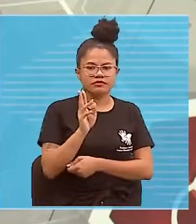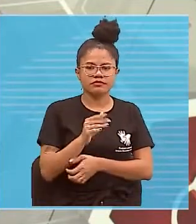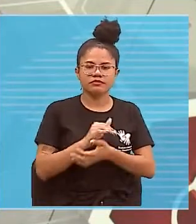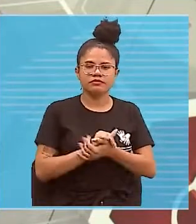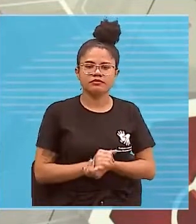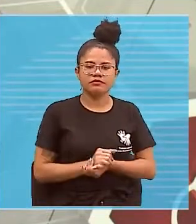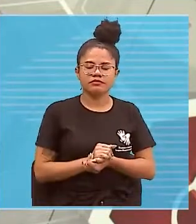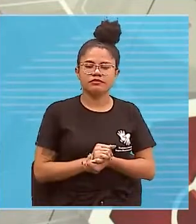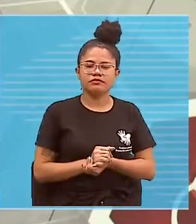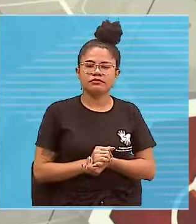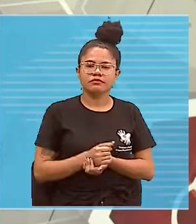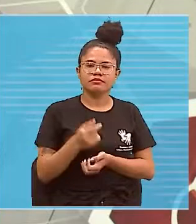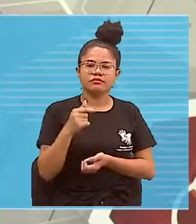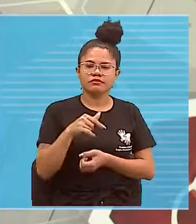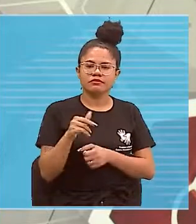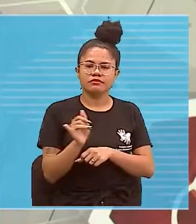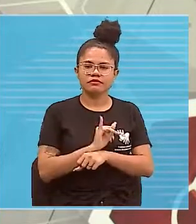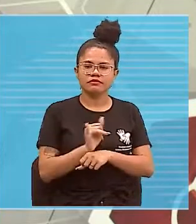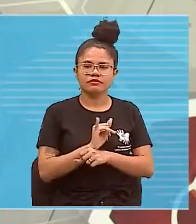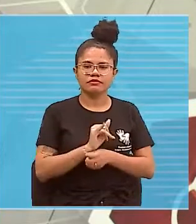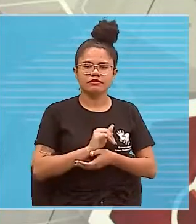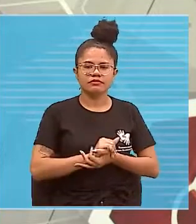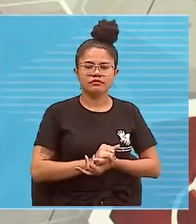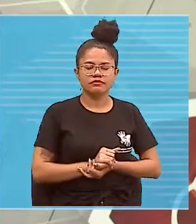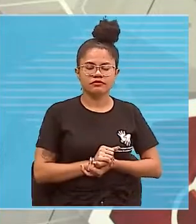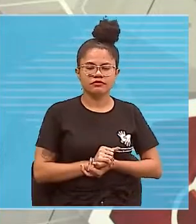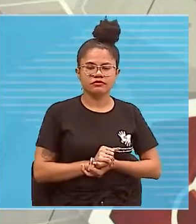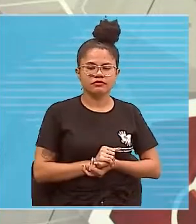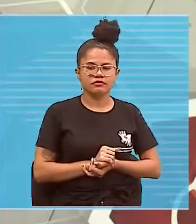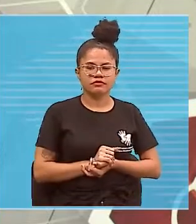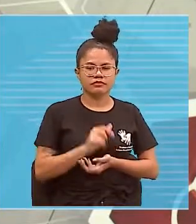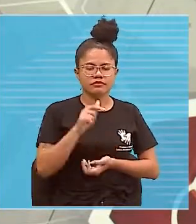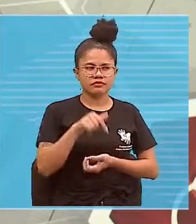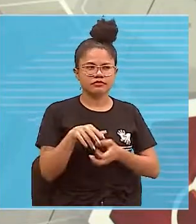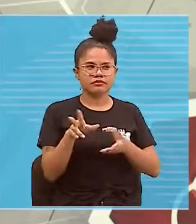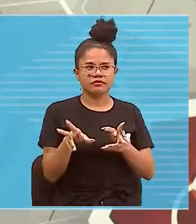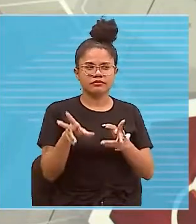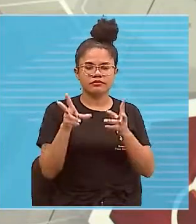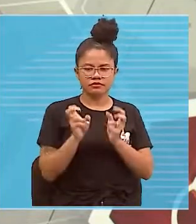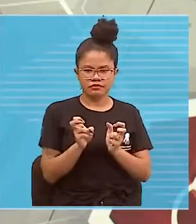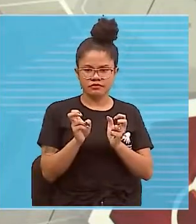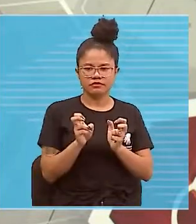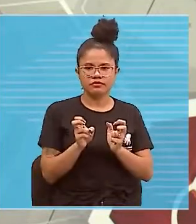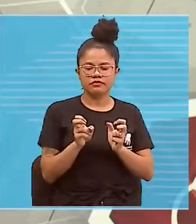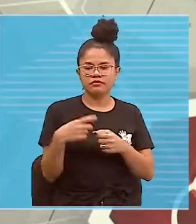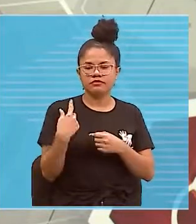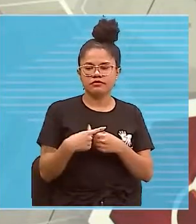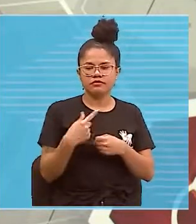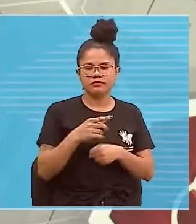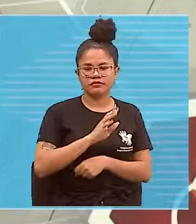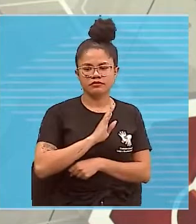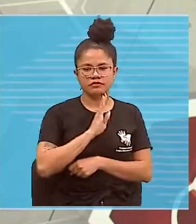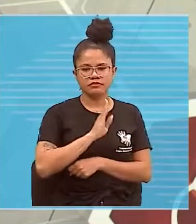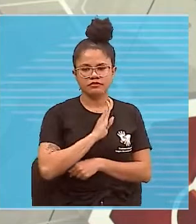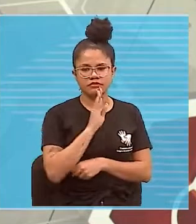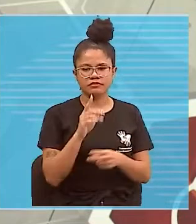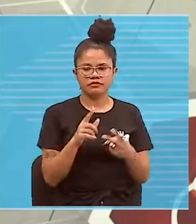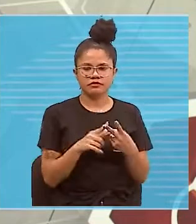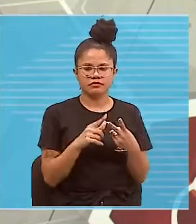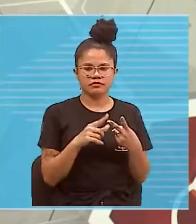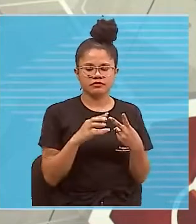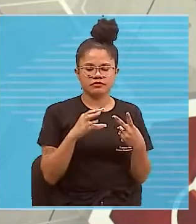Esta possibilidade Ah tá aqui eu vejo o pessoal de batalha pessoal de